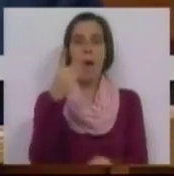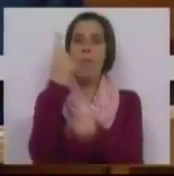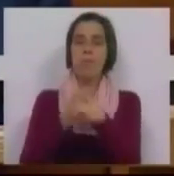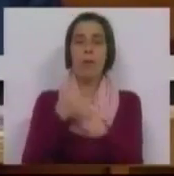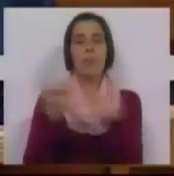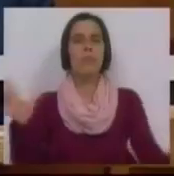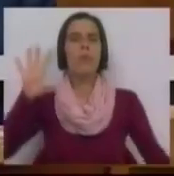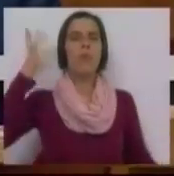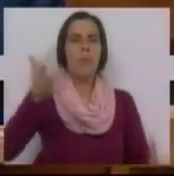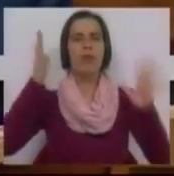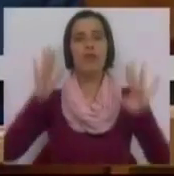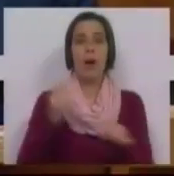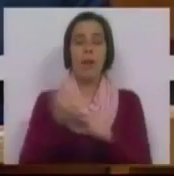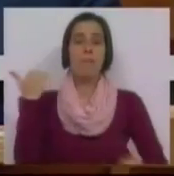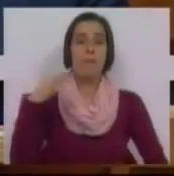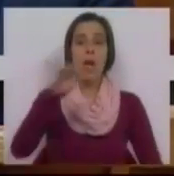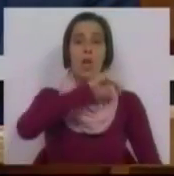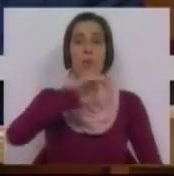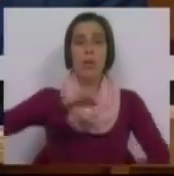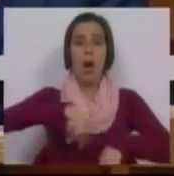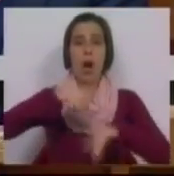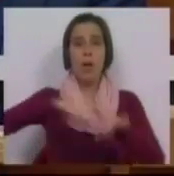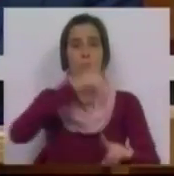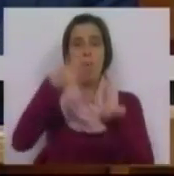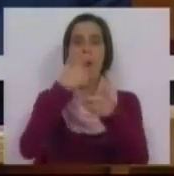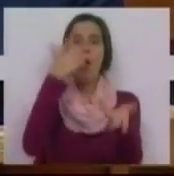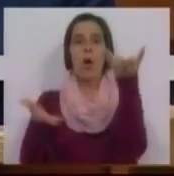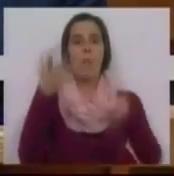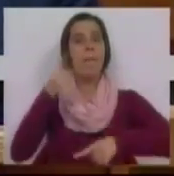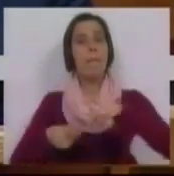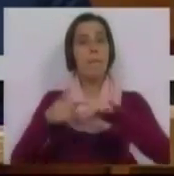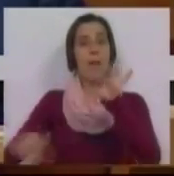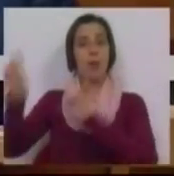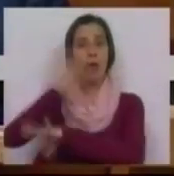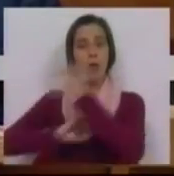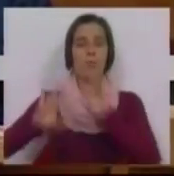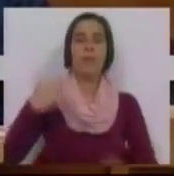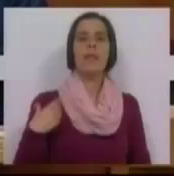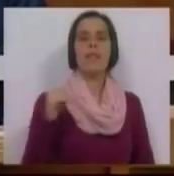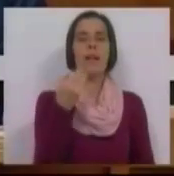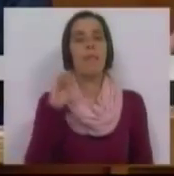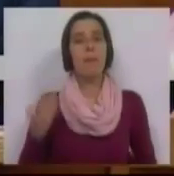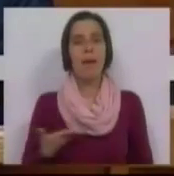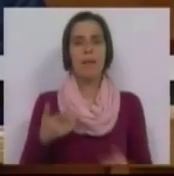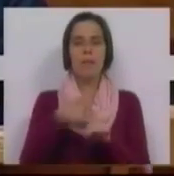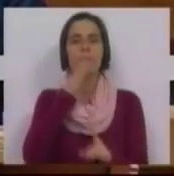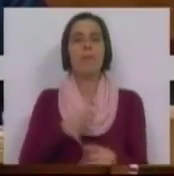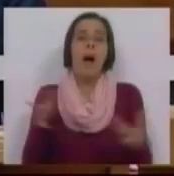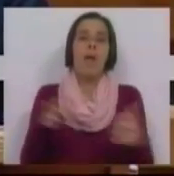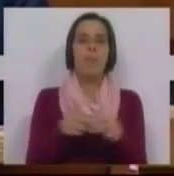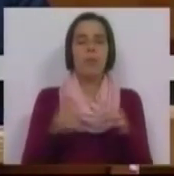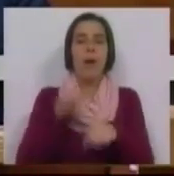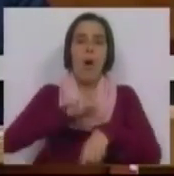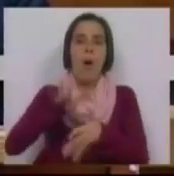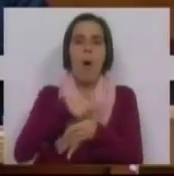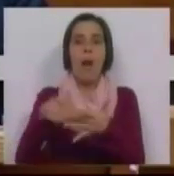Num país onde já se trabalha mais 200 horas por ano do que a média europeia, CDS e PSD dizem-nos que o problema